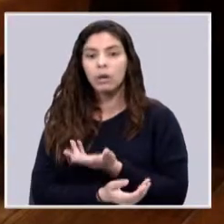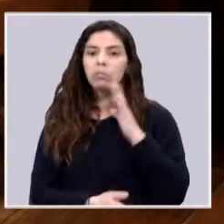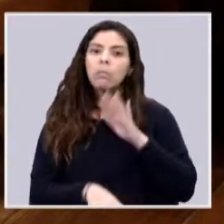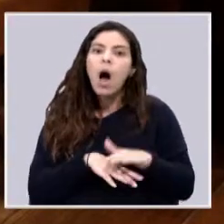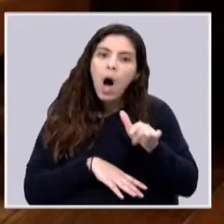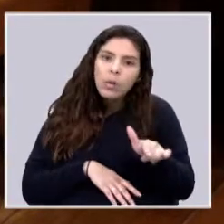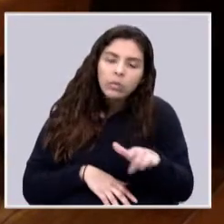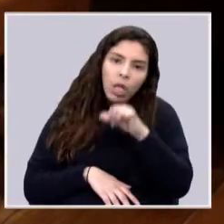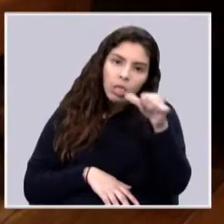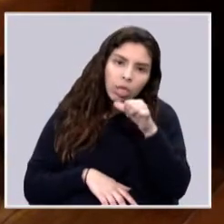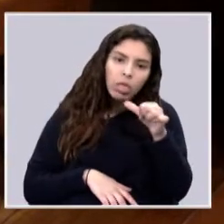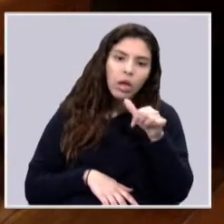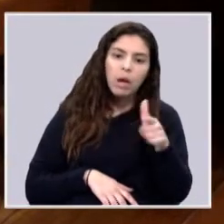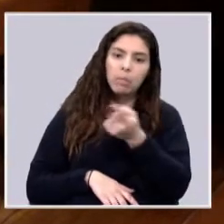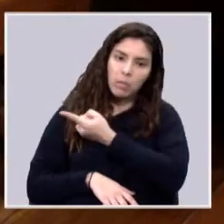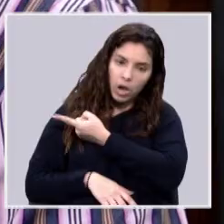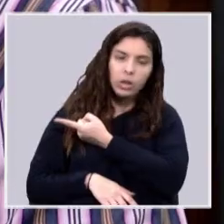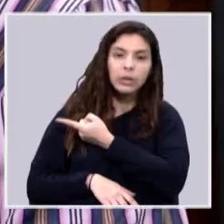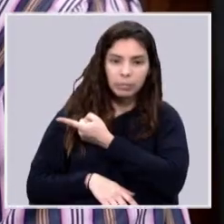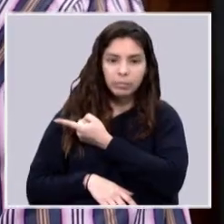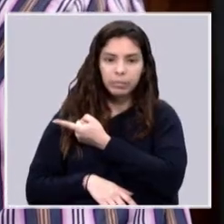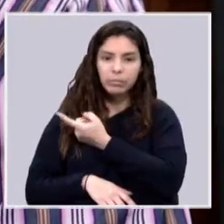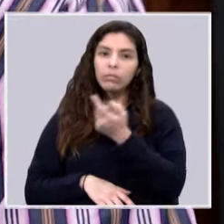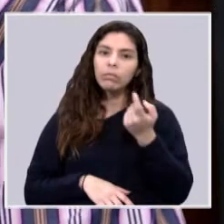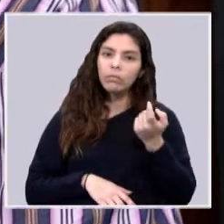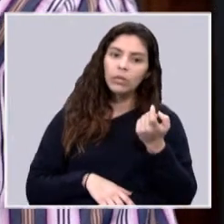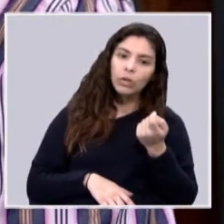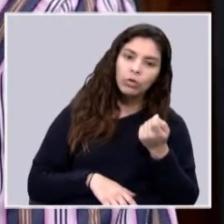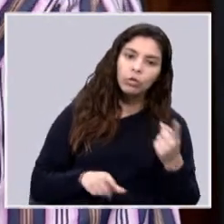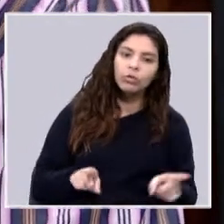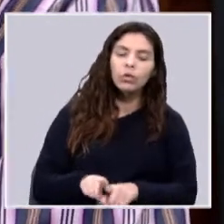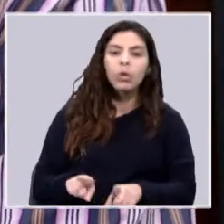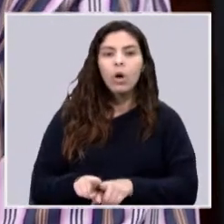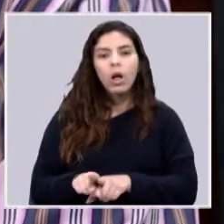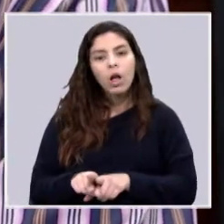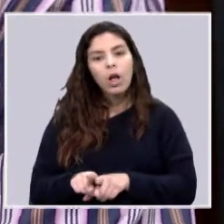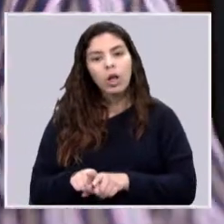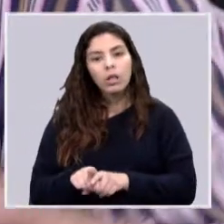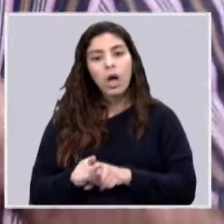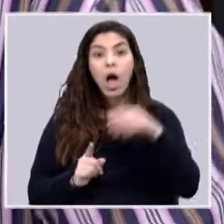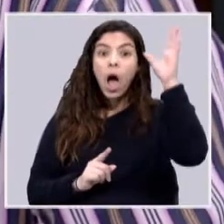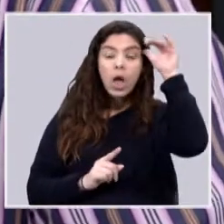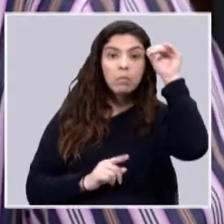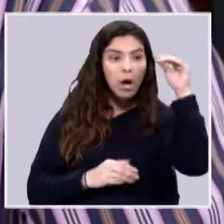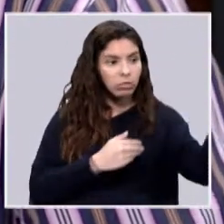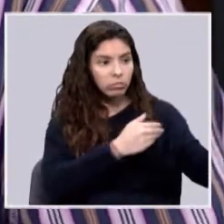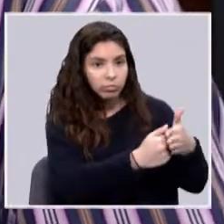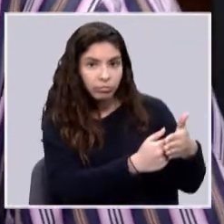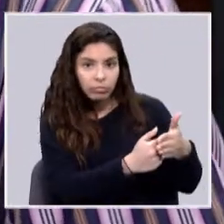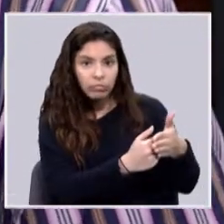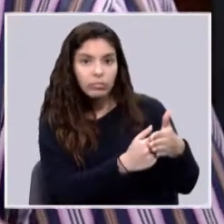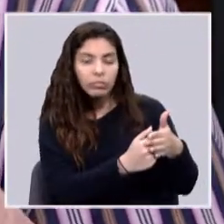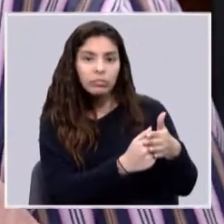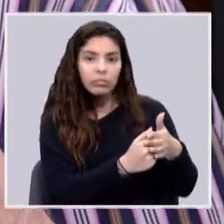e mais alguns, acho que temos de estar tranquilos quanto ao facto de que os animais que são mantidos em